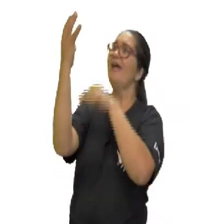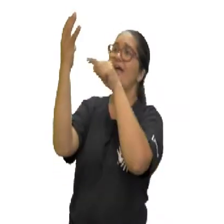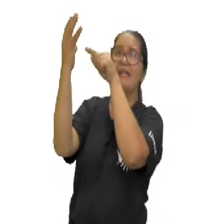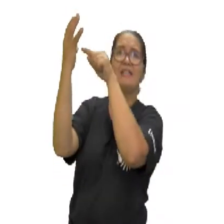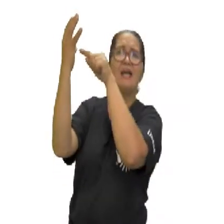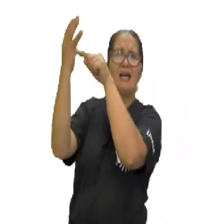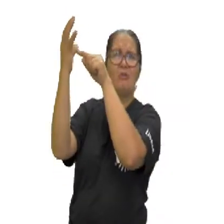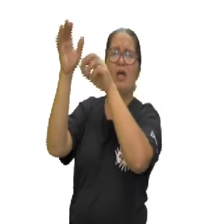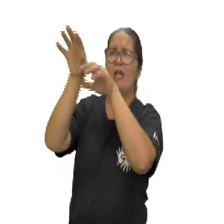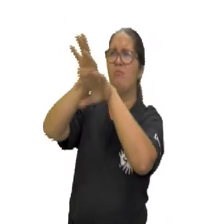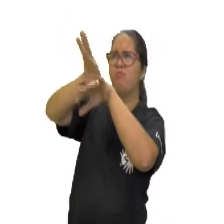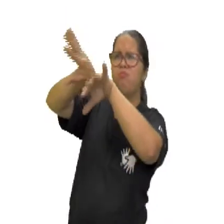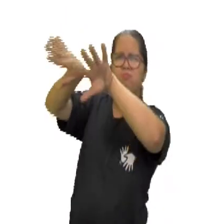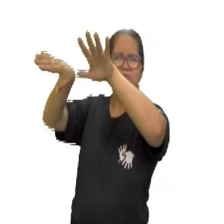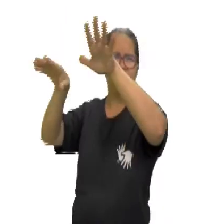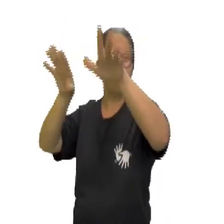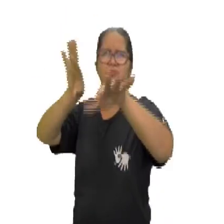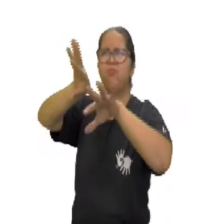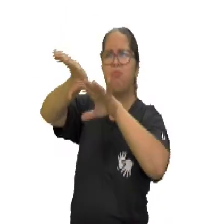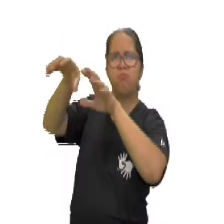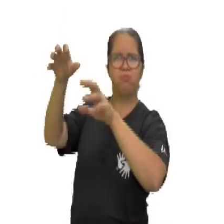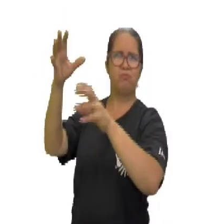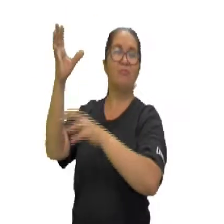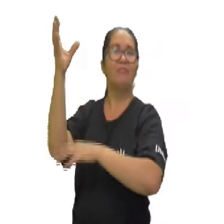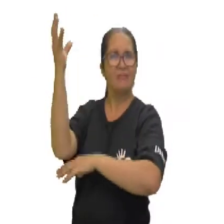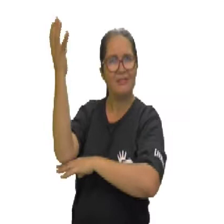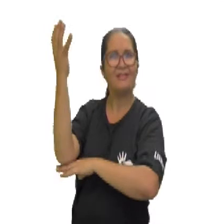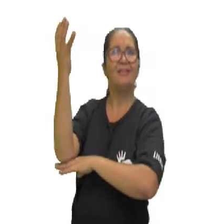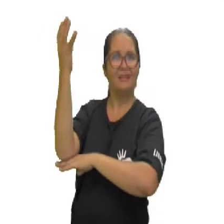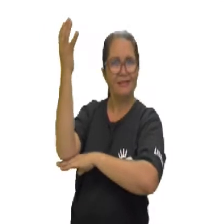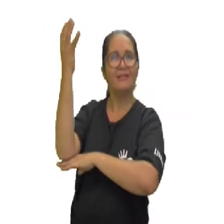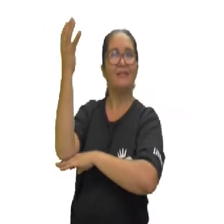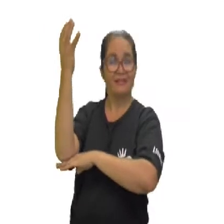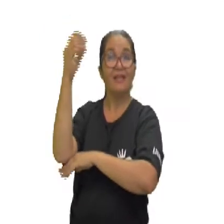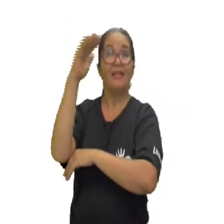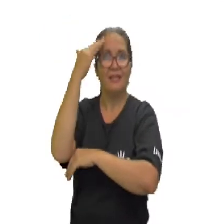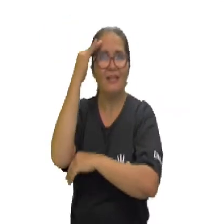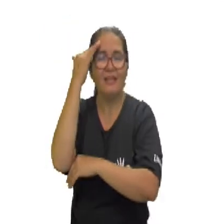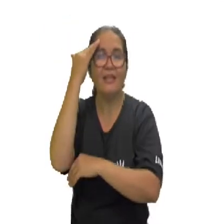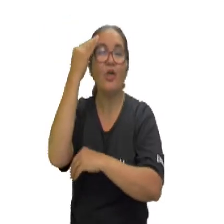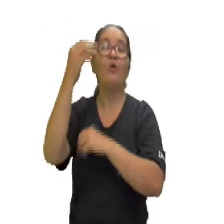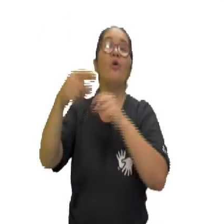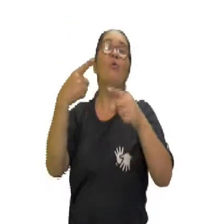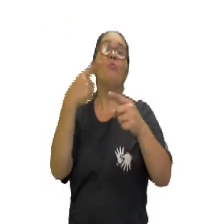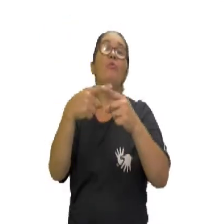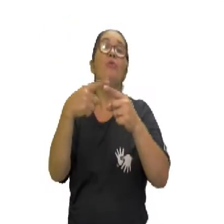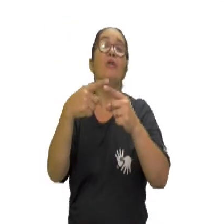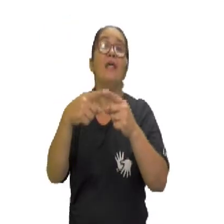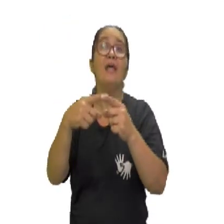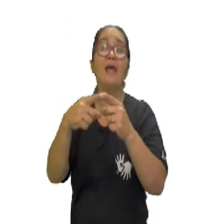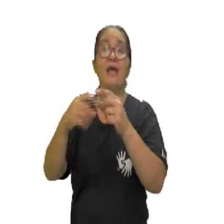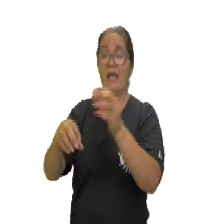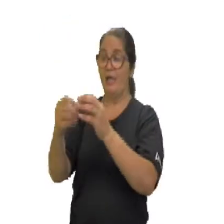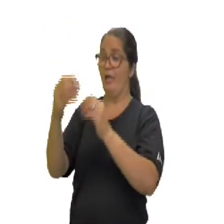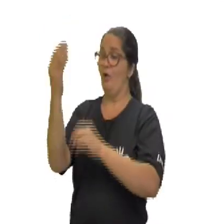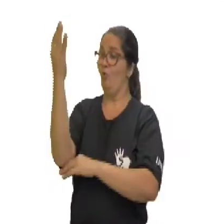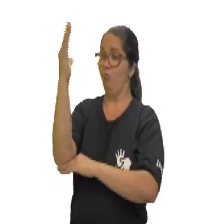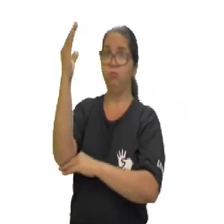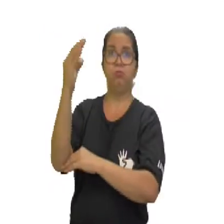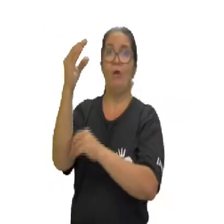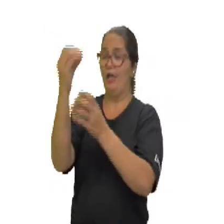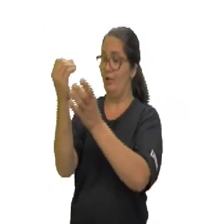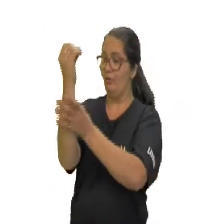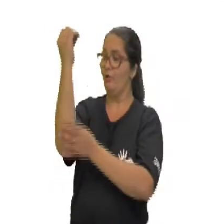não favorece esse tipo de produção, o uso dessa árvore para esse tipo de coisa. O solo é coberto